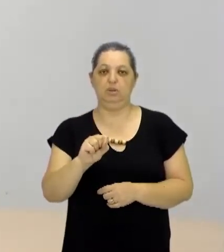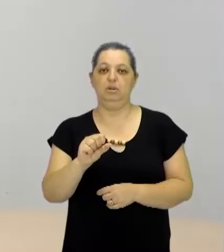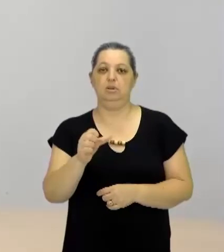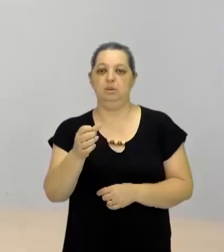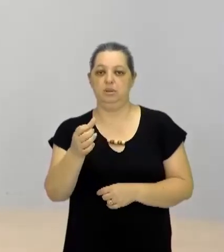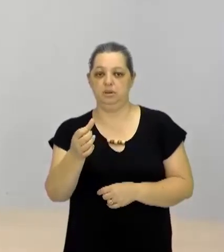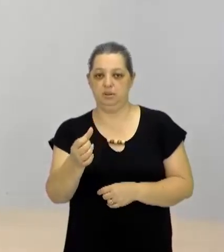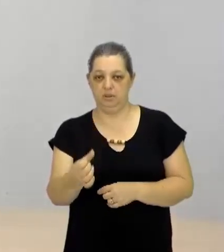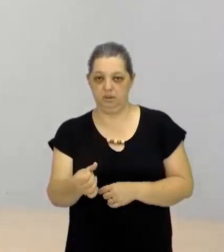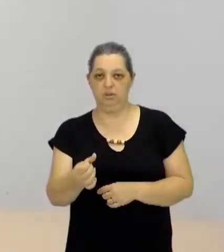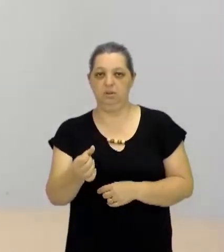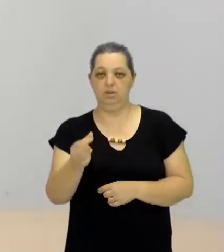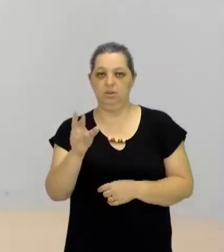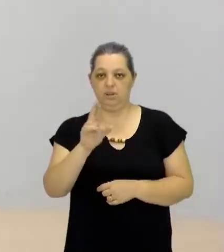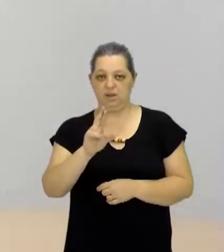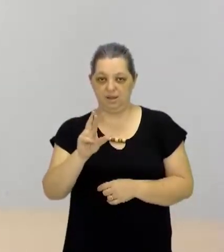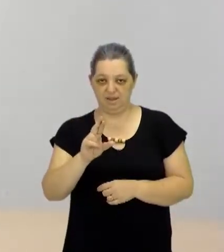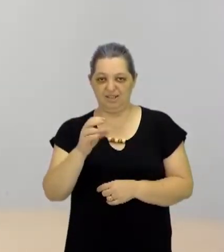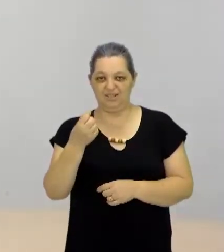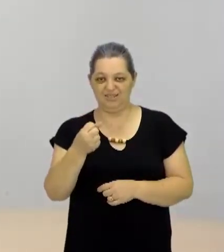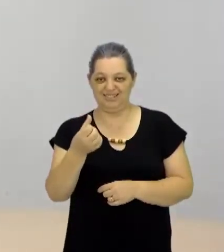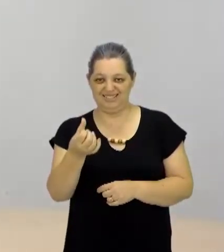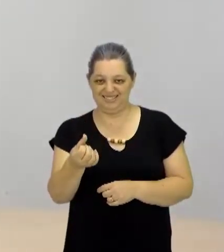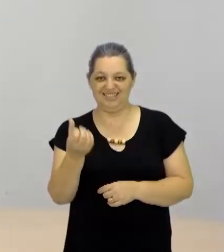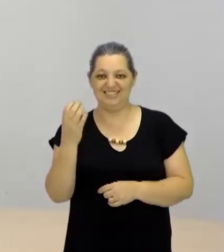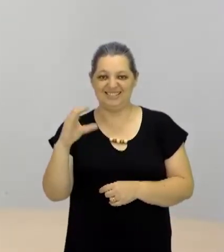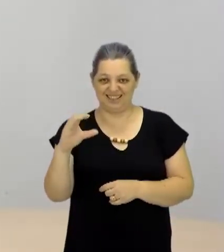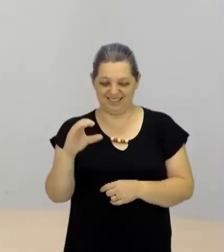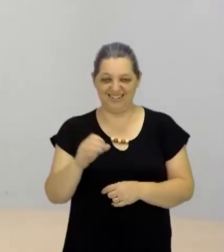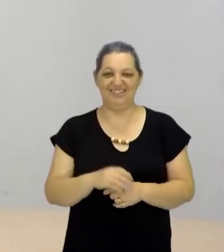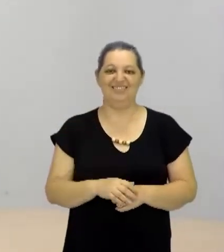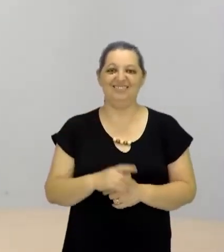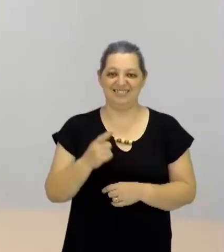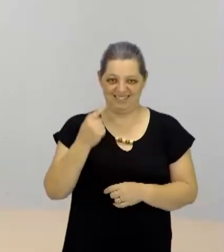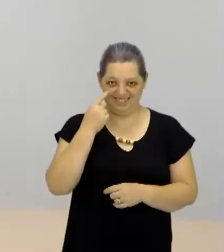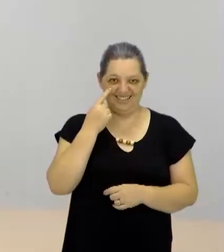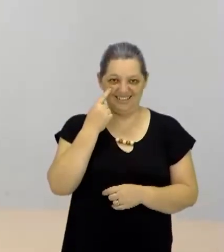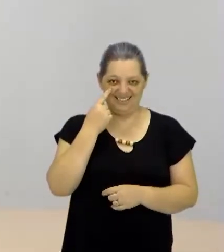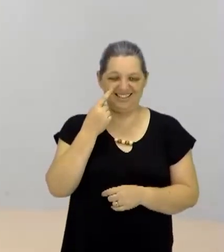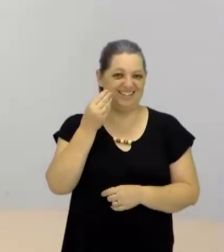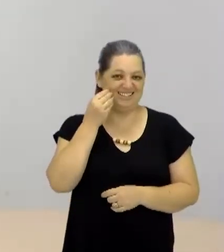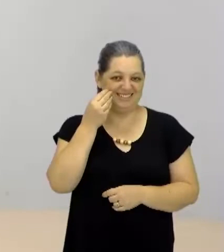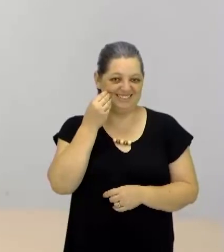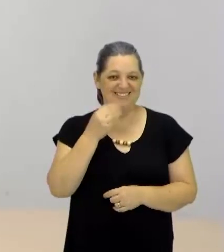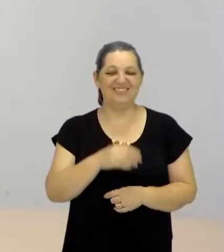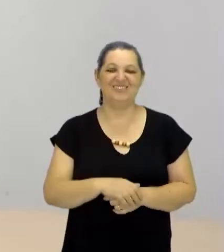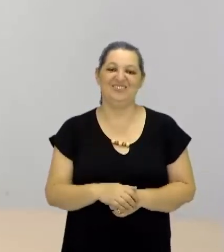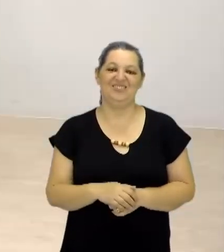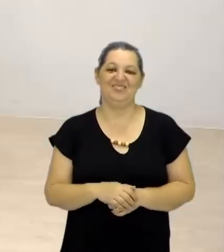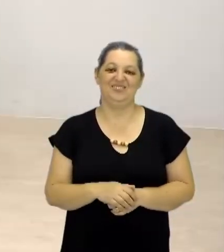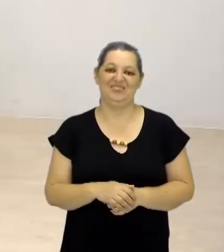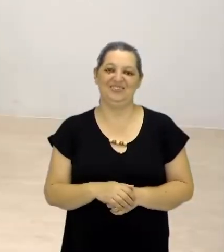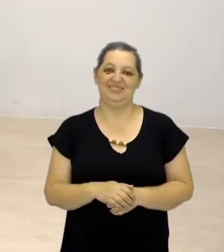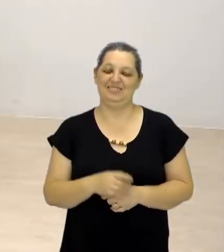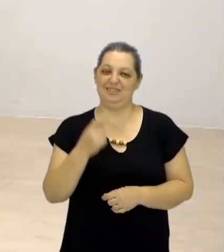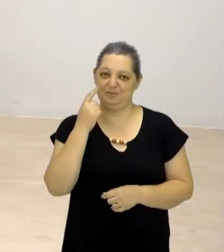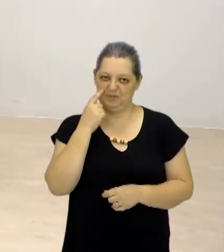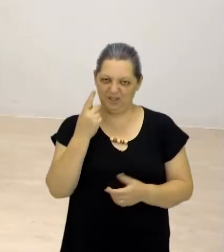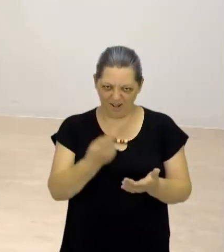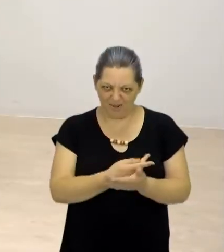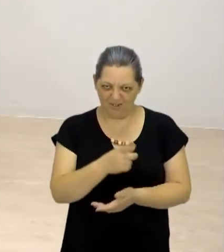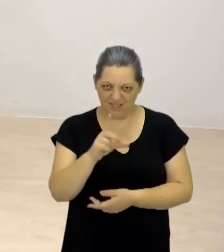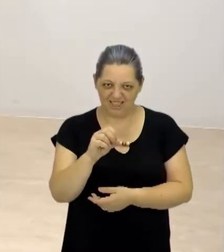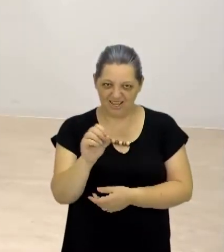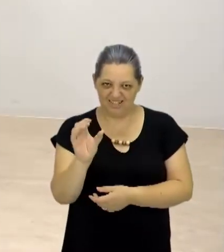R$ 1.480,86. Ela está estudando aqui com a professora Roberta, fazendo o cálculo aqui no rascunho, né, Carol? Espero que ela não tenha errado nem os centavos, né? Acredito que